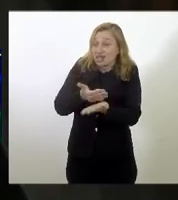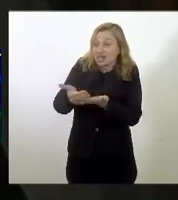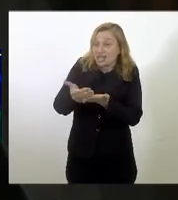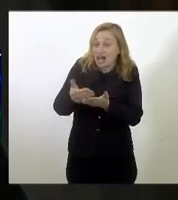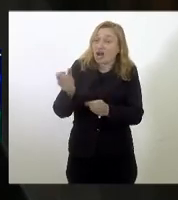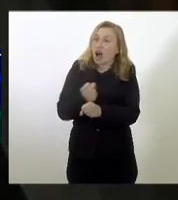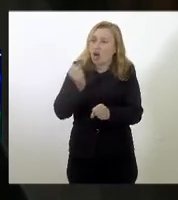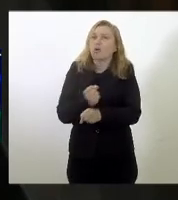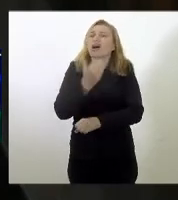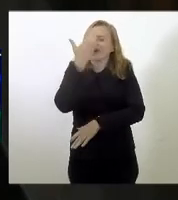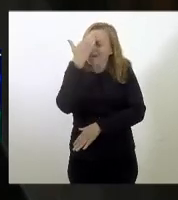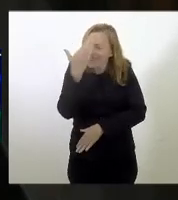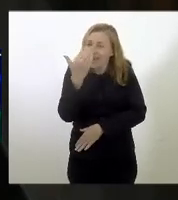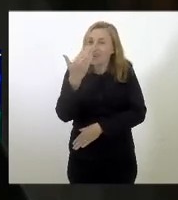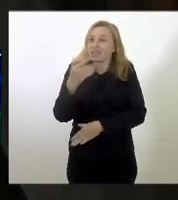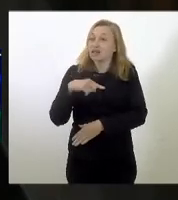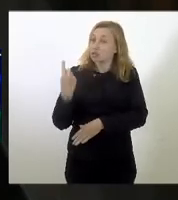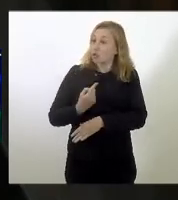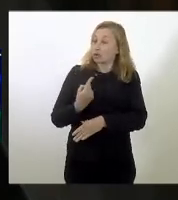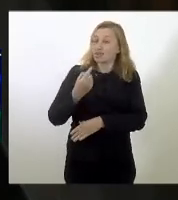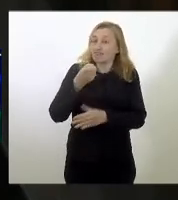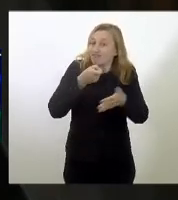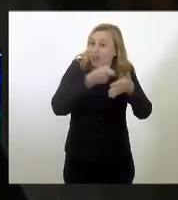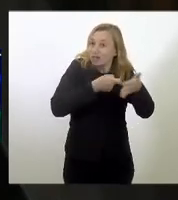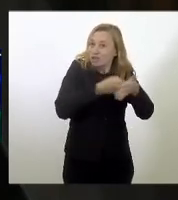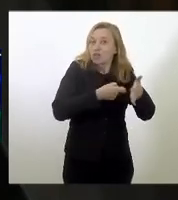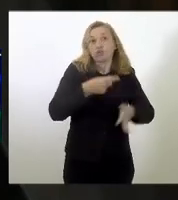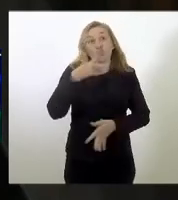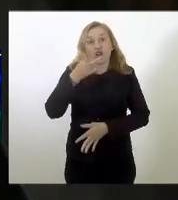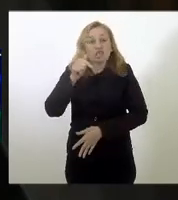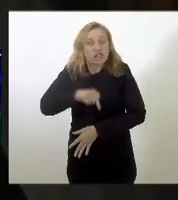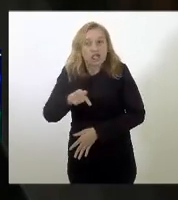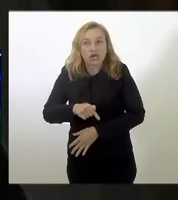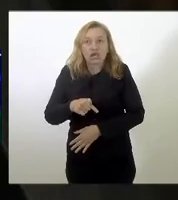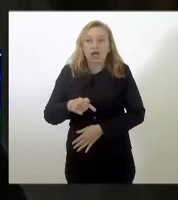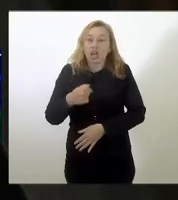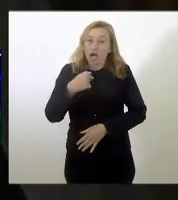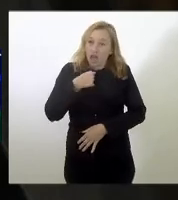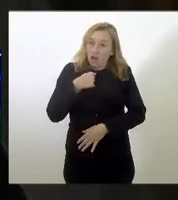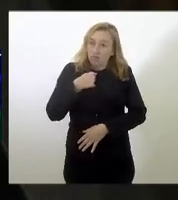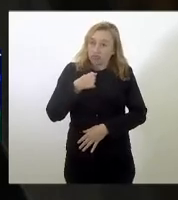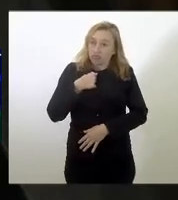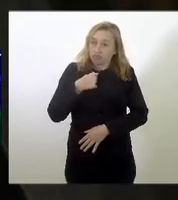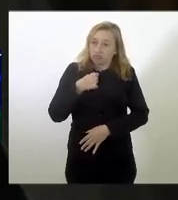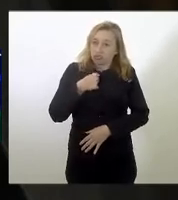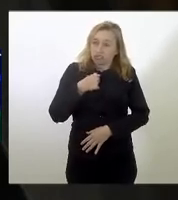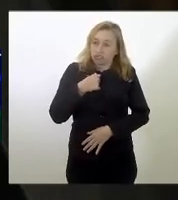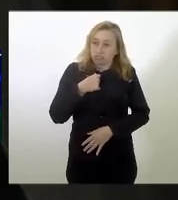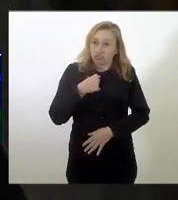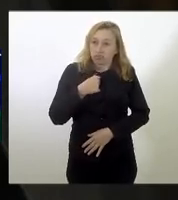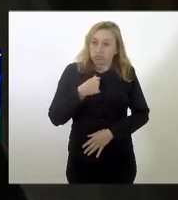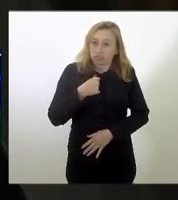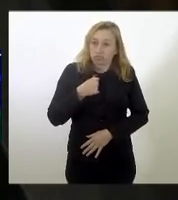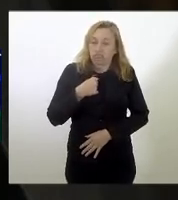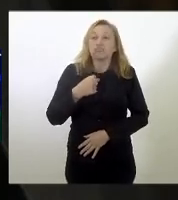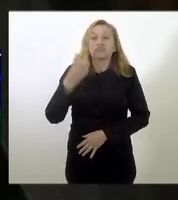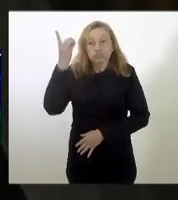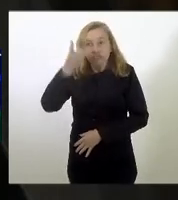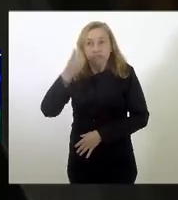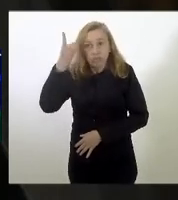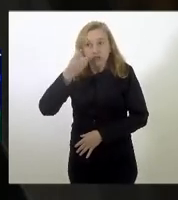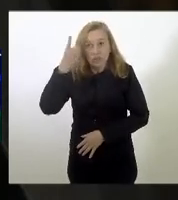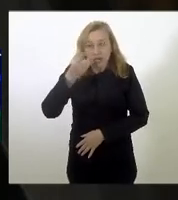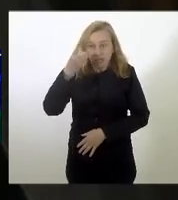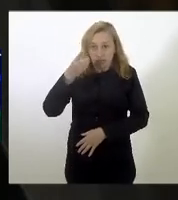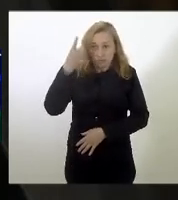às nossas denúncias e fiscalizações. Estou falando aqui que enquanto eu for parlamentar e Deus me der força, eu vou